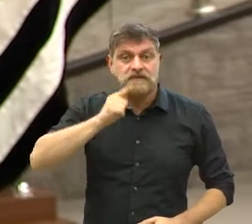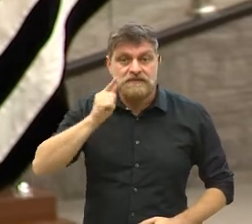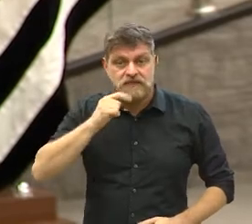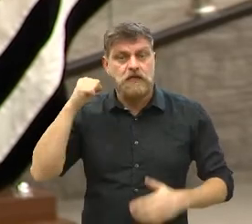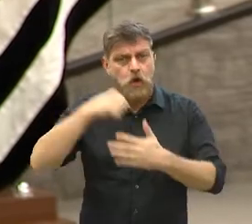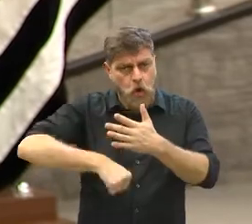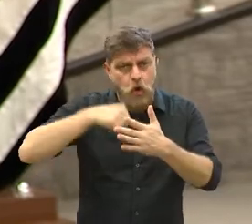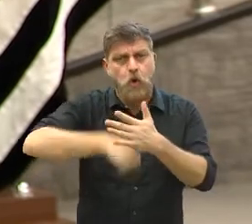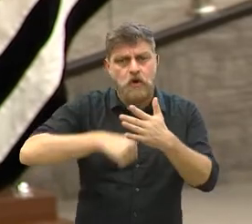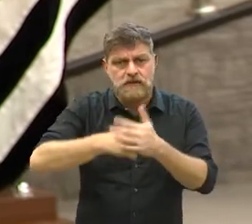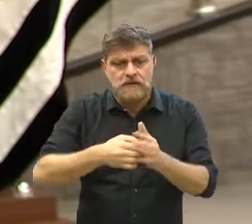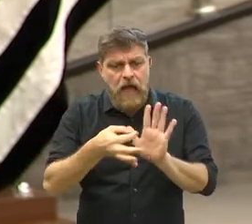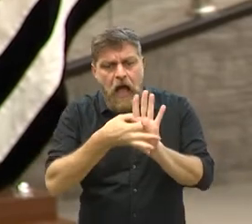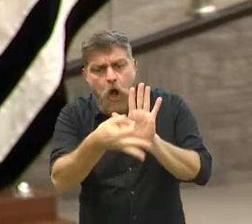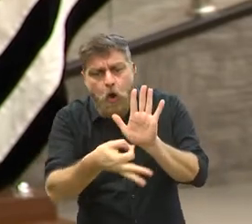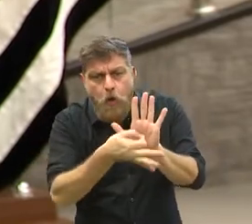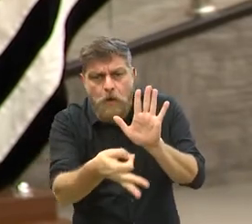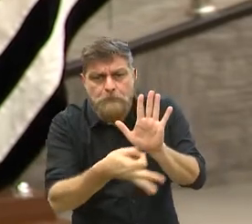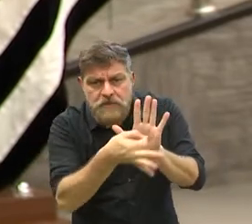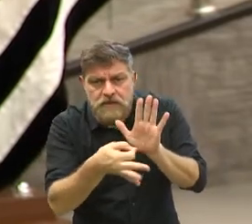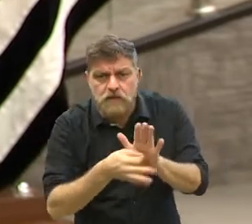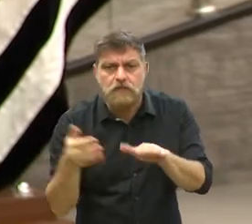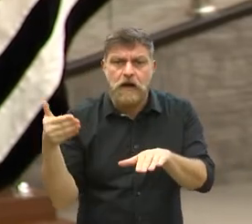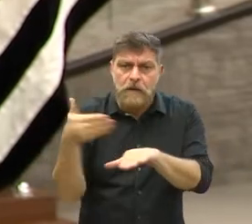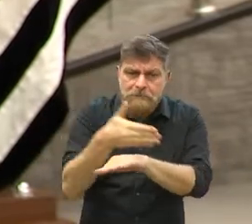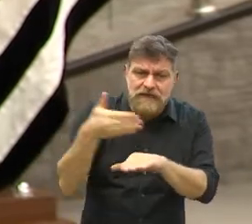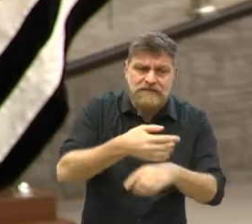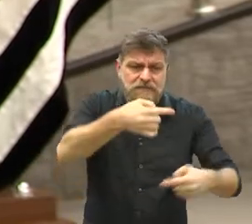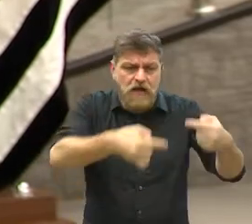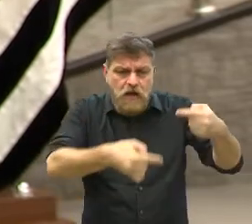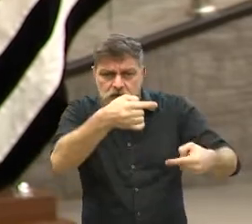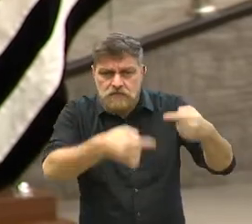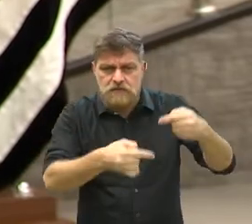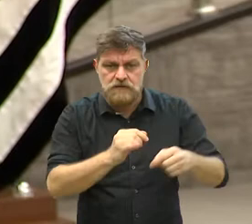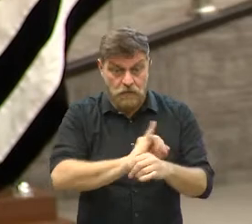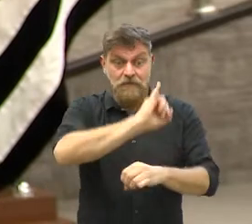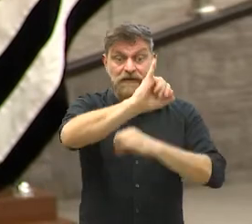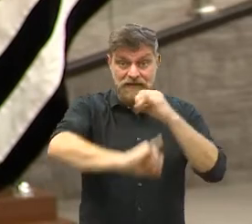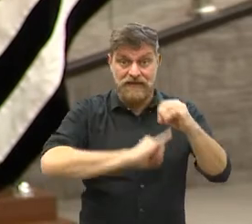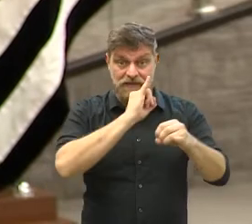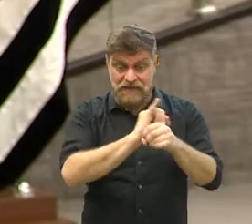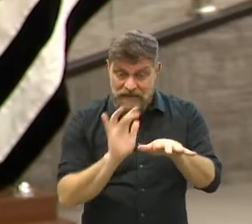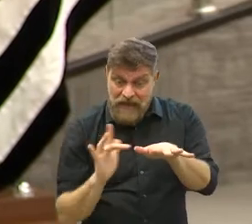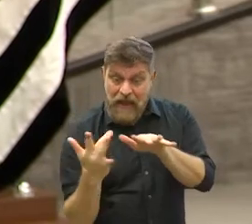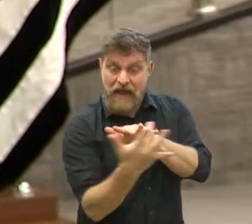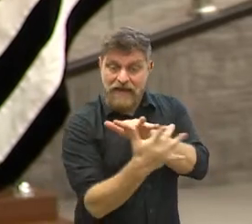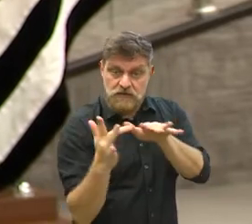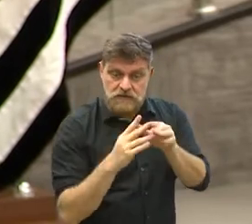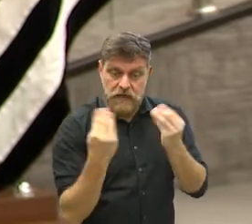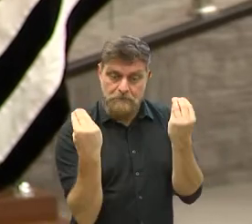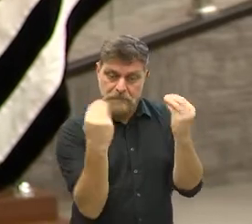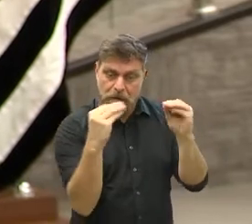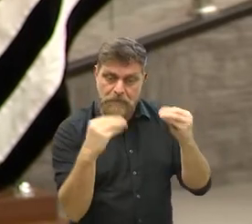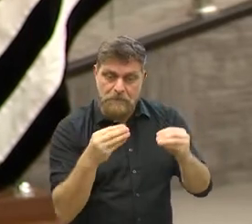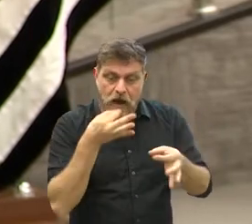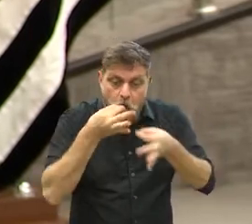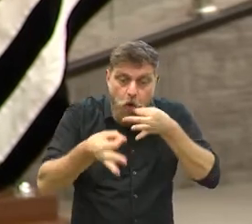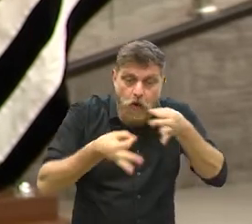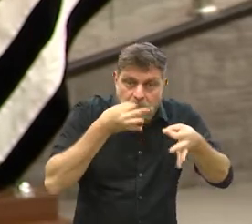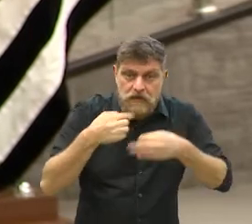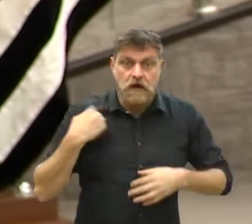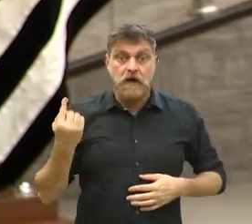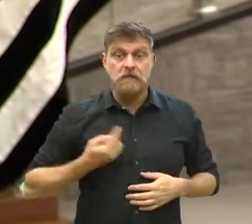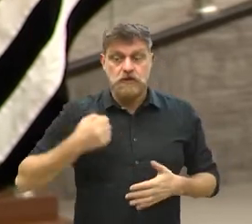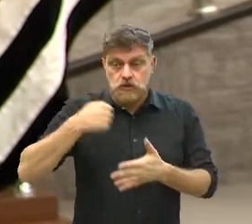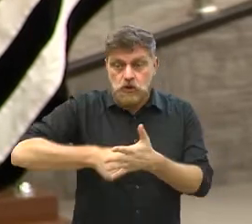conseguir cobrar sugerir estar participando dos debates em rede o sociais para que a gente